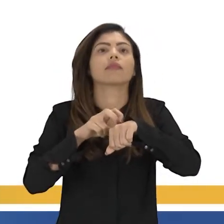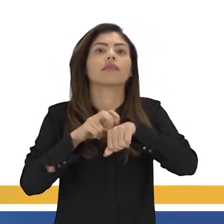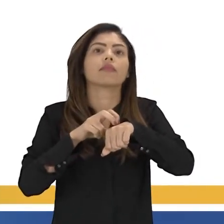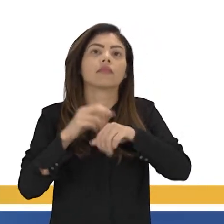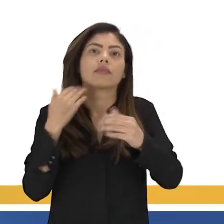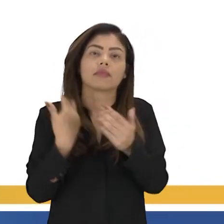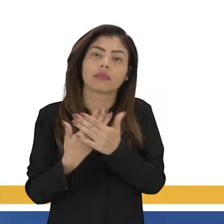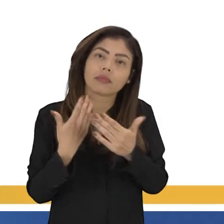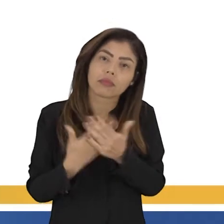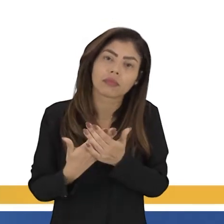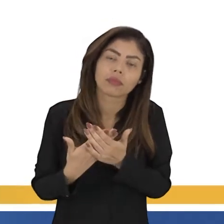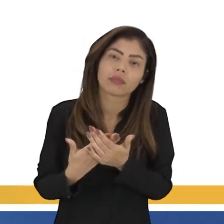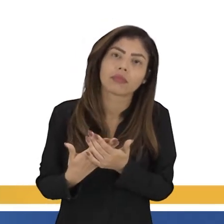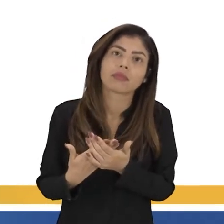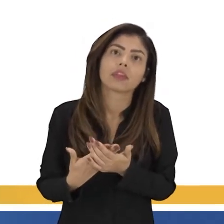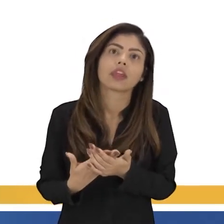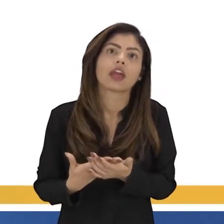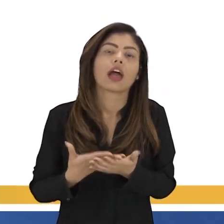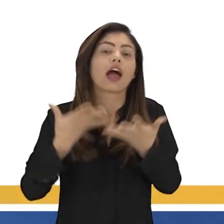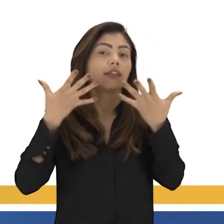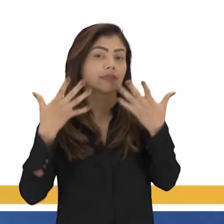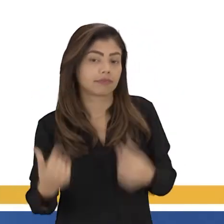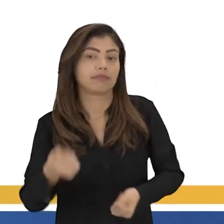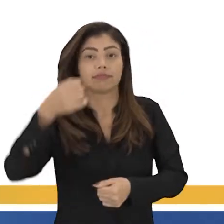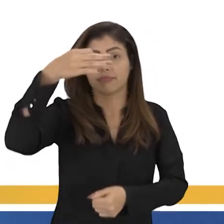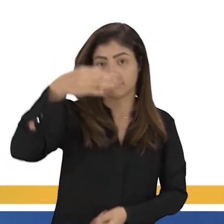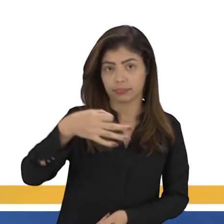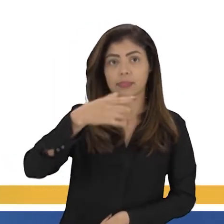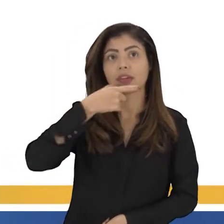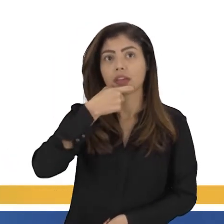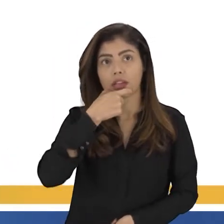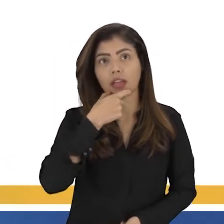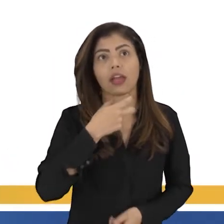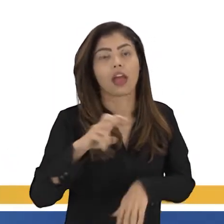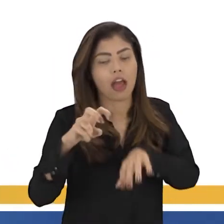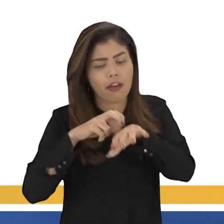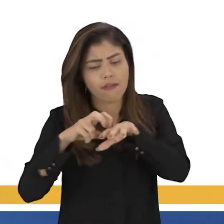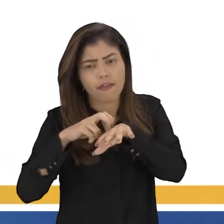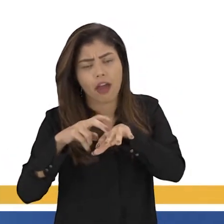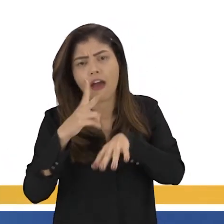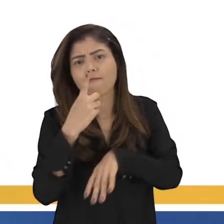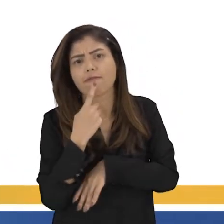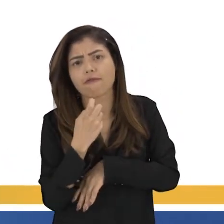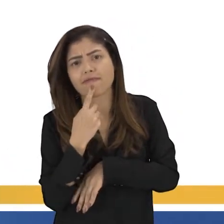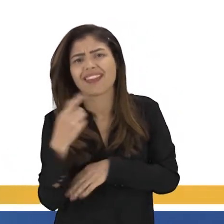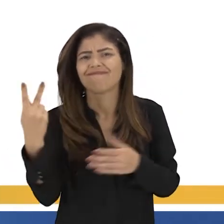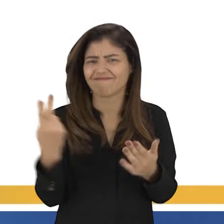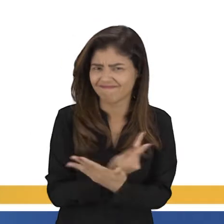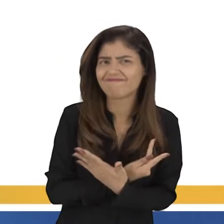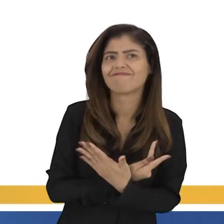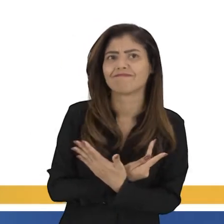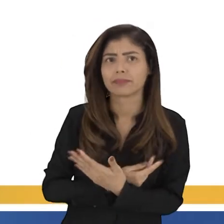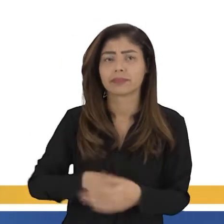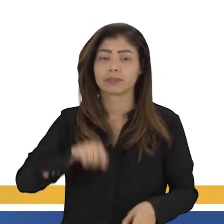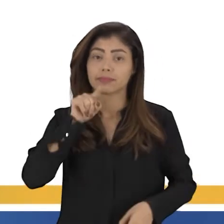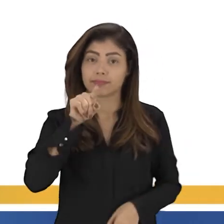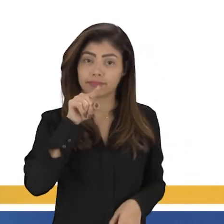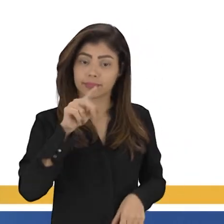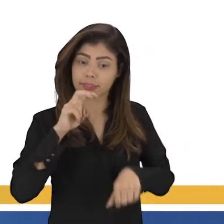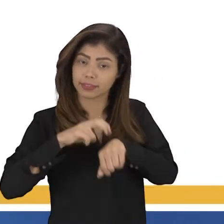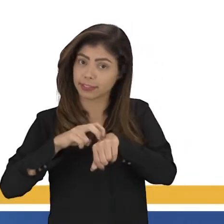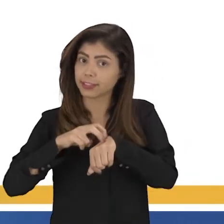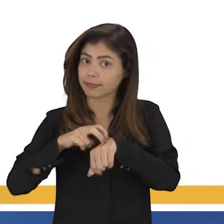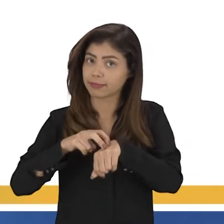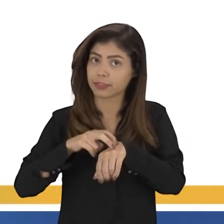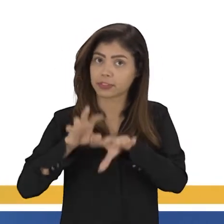os estudantes que acertam a prova de inglês. E a parte vermelha é quem erra. Então eu quero você ali naquela parte verde.